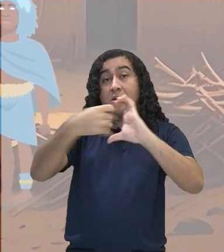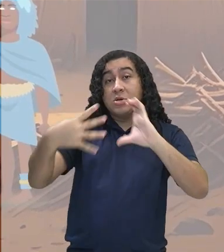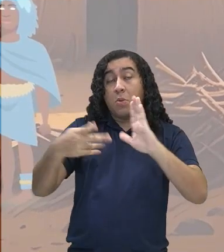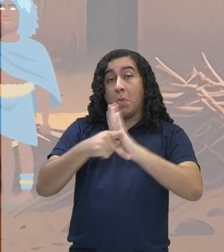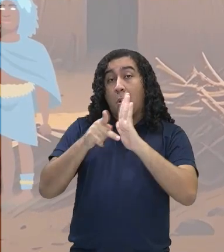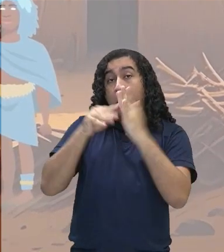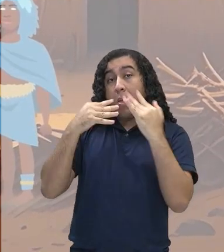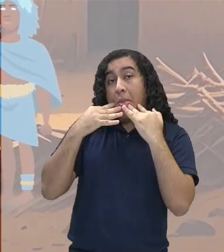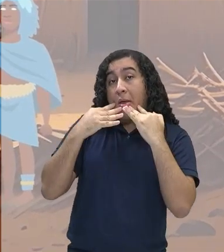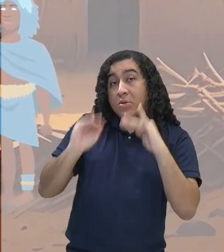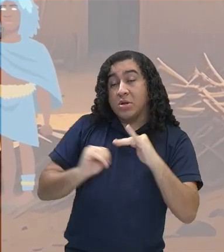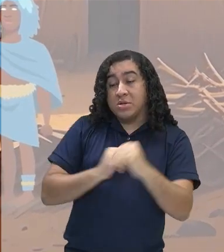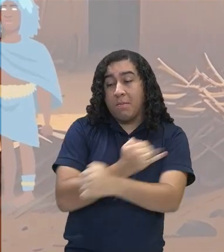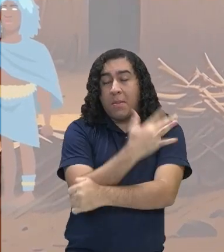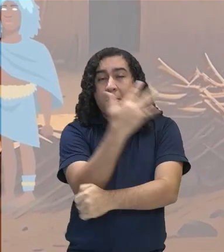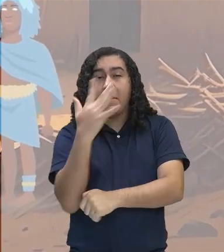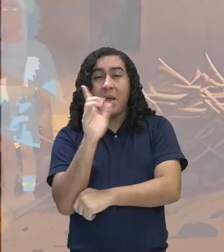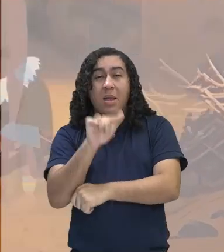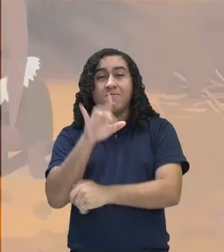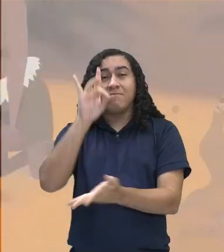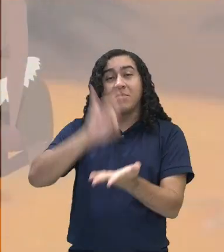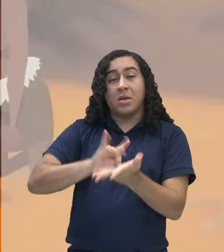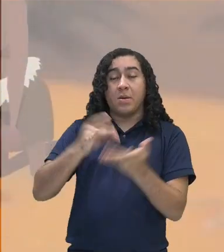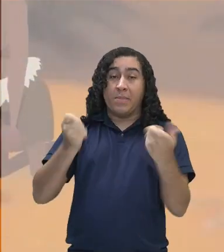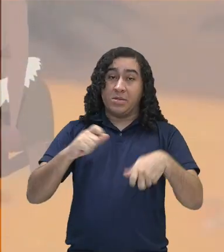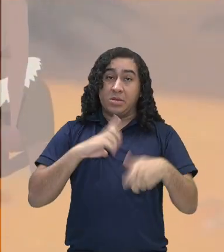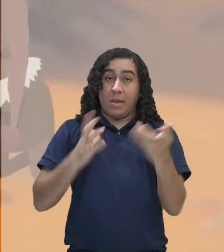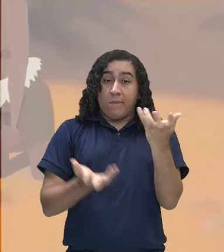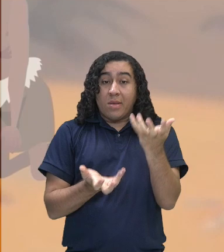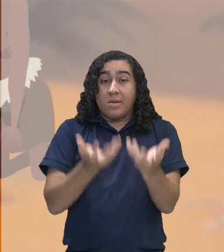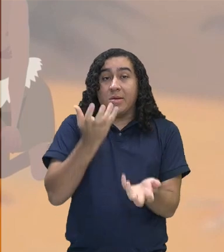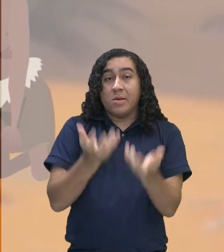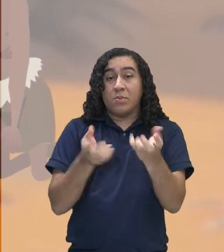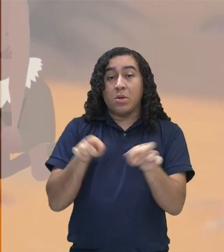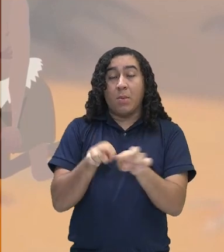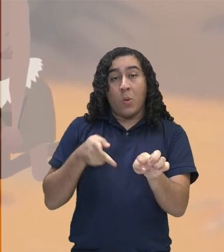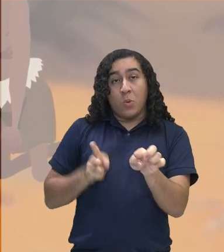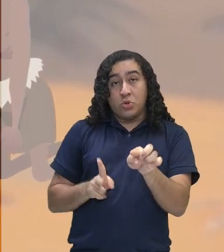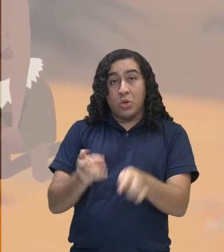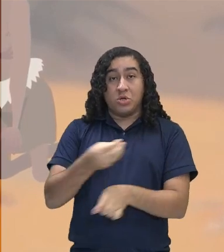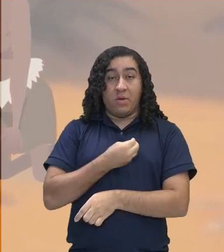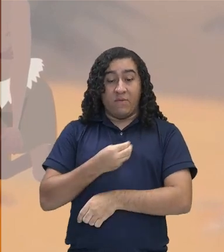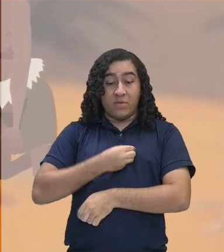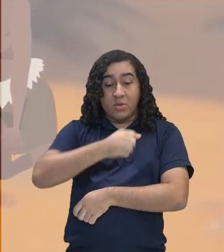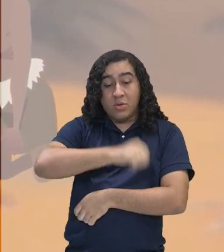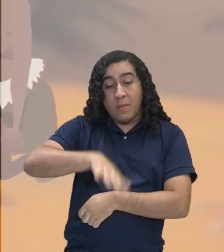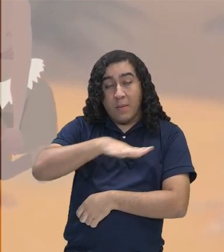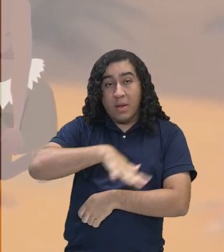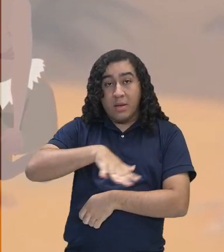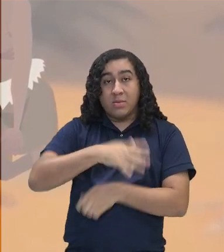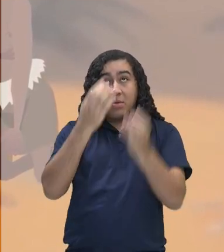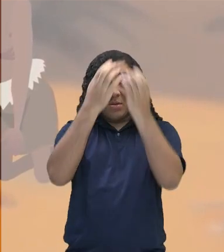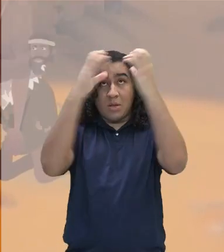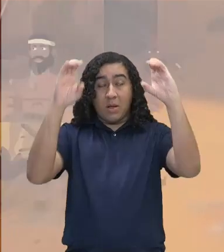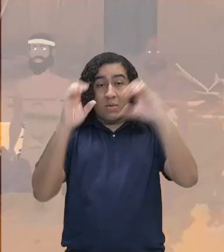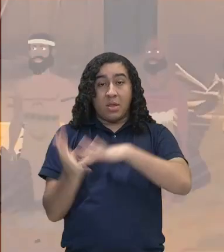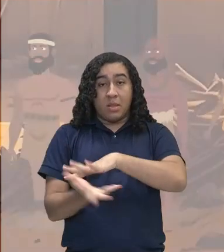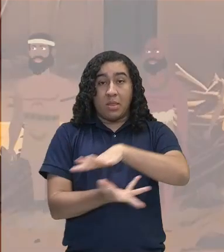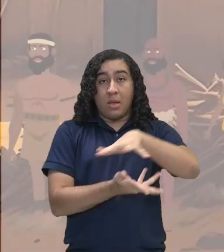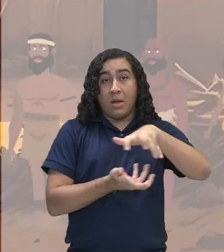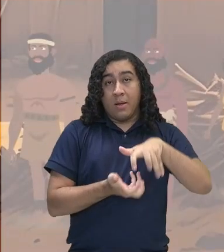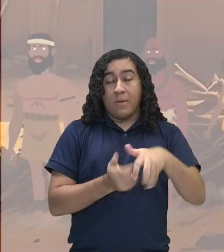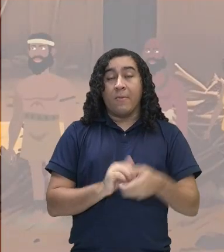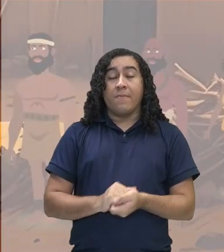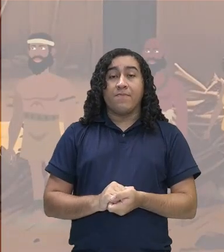natureza e são indispensáveis ao equilíbrio e à continuidade da vida no Orum e no Aiê. Eles